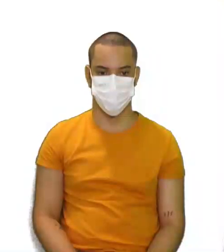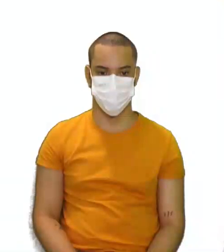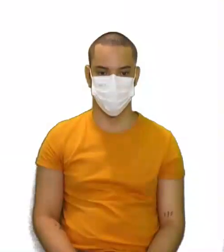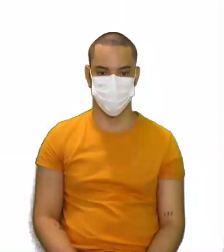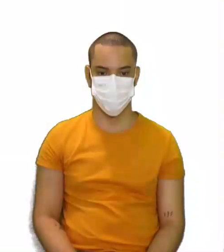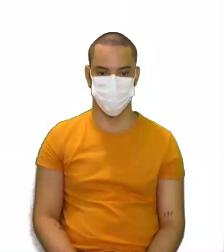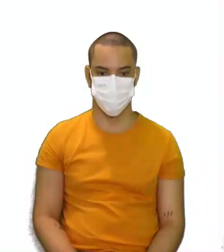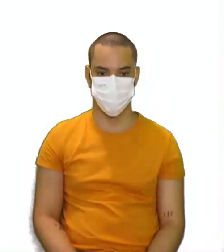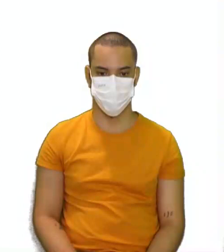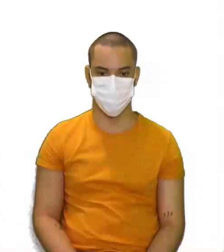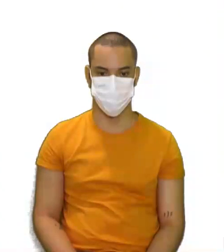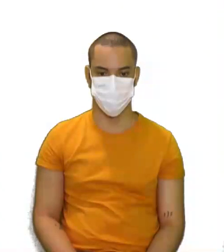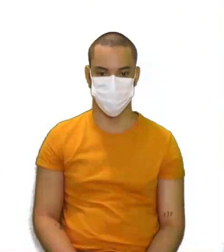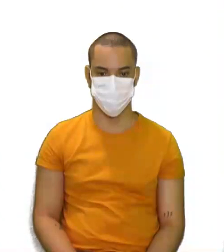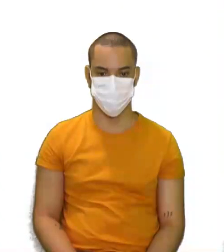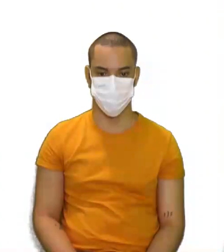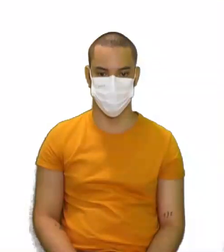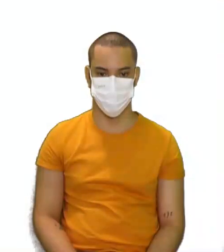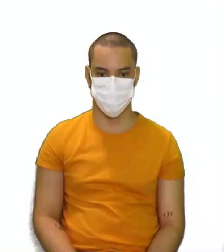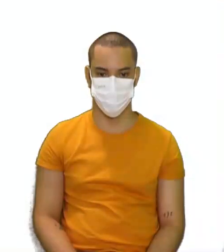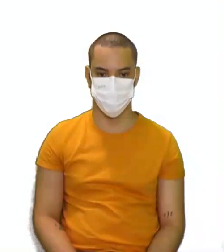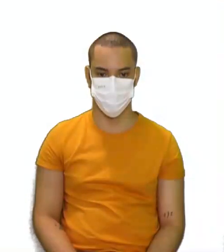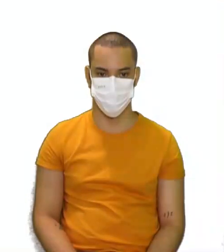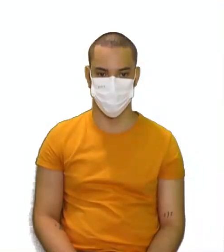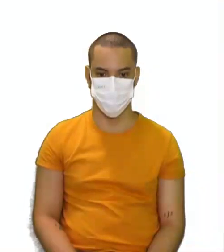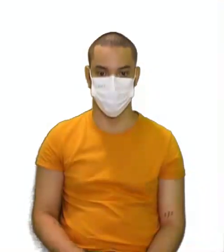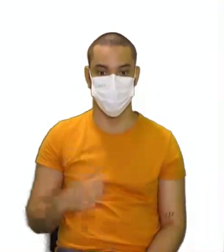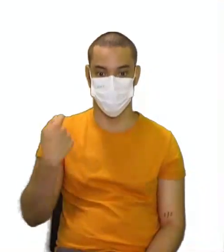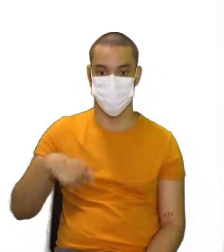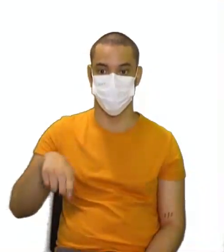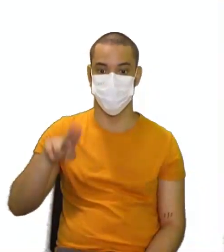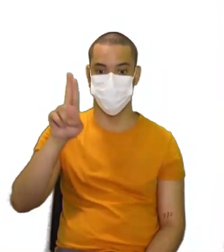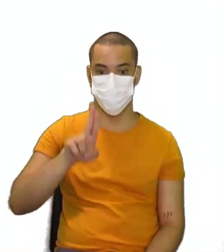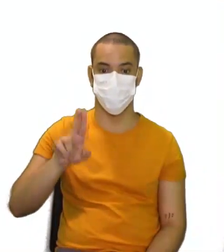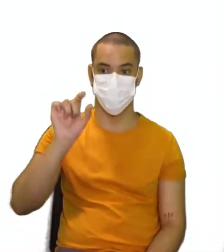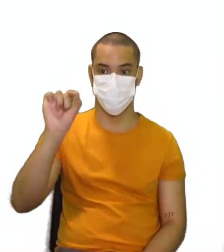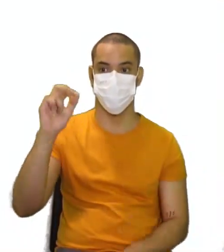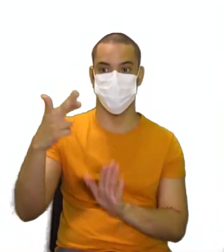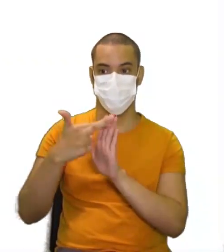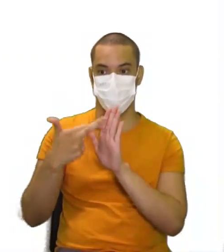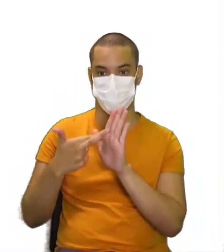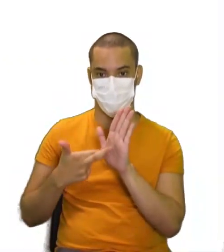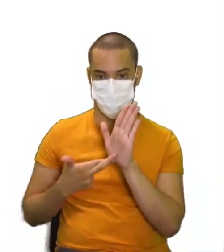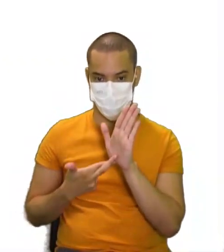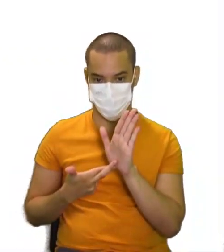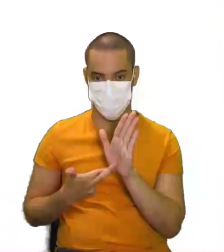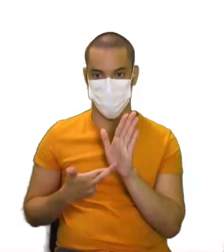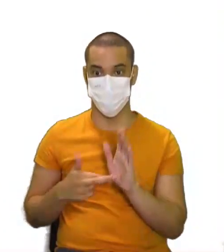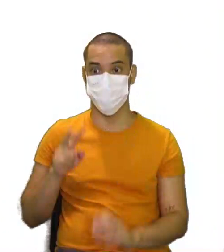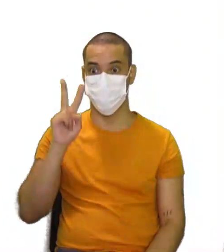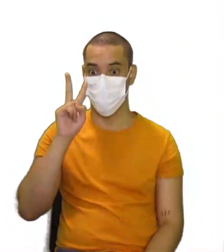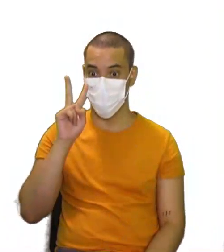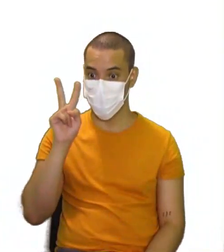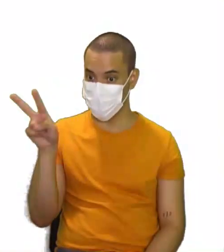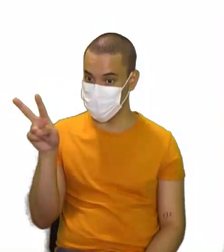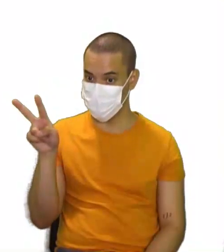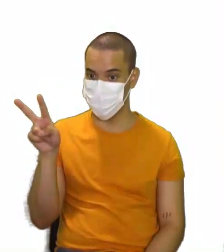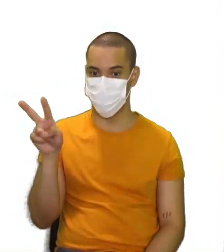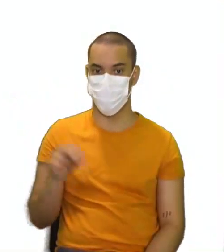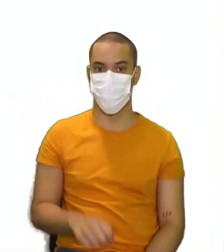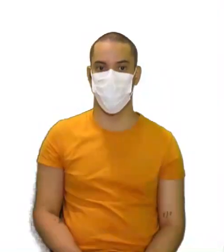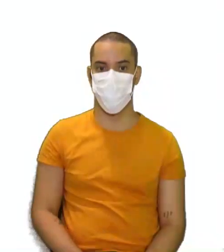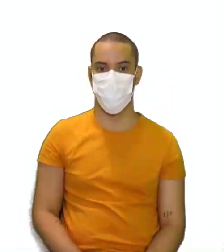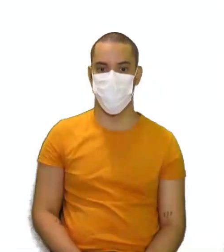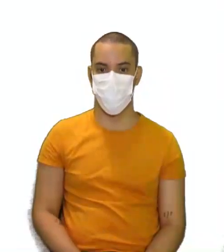Apagar. Aí. Você vai ter que usar a regrinha. olha bem aí o desenho